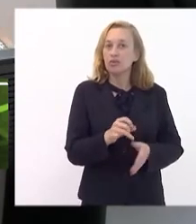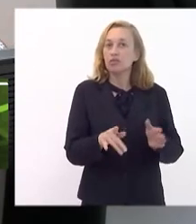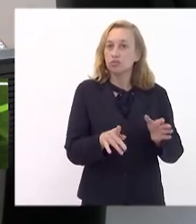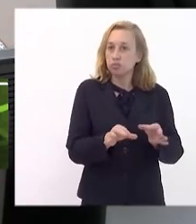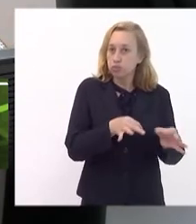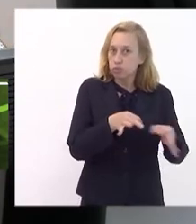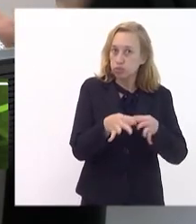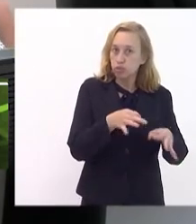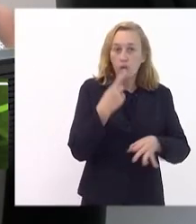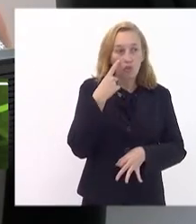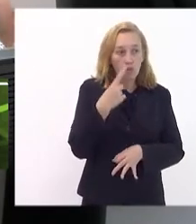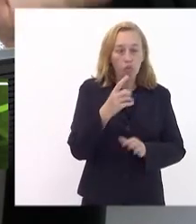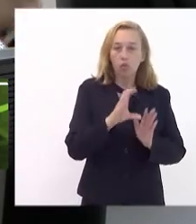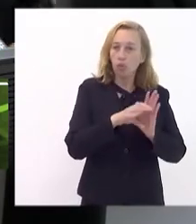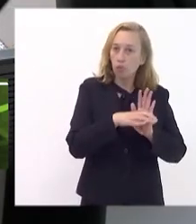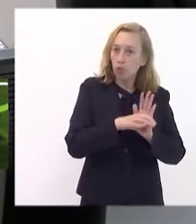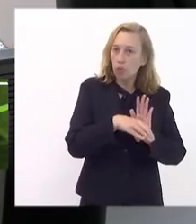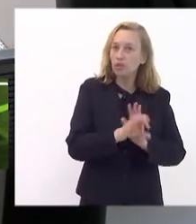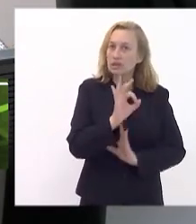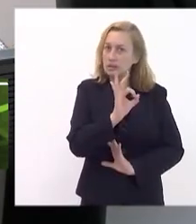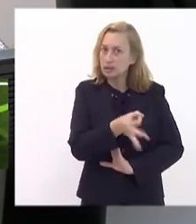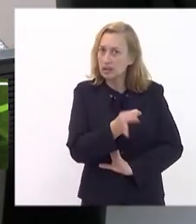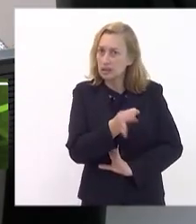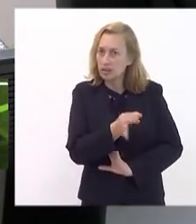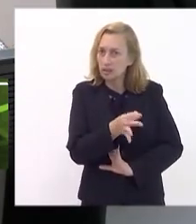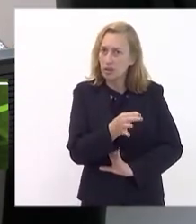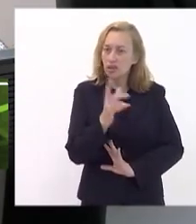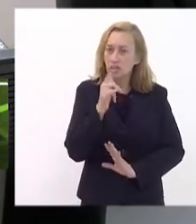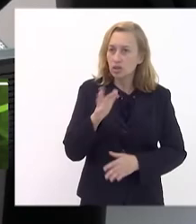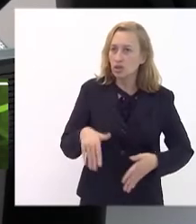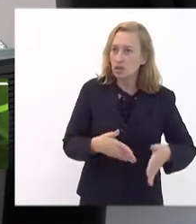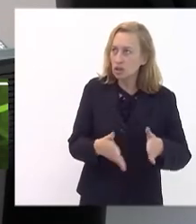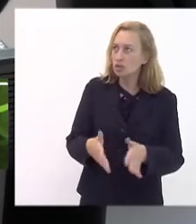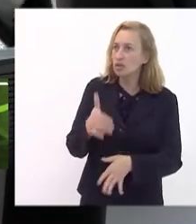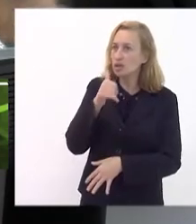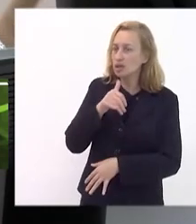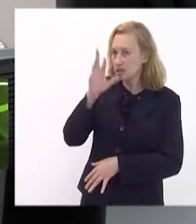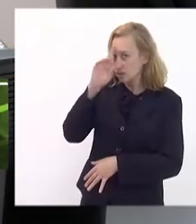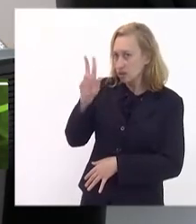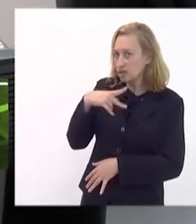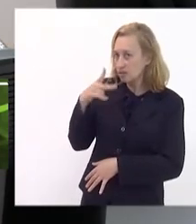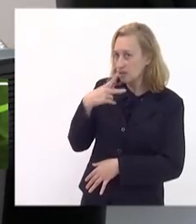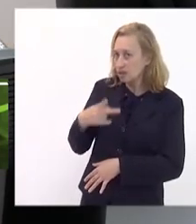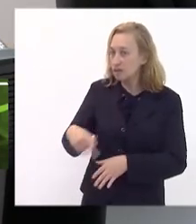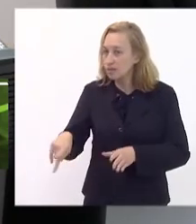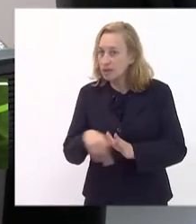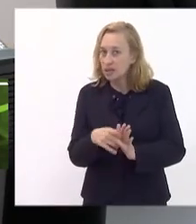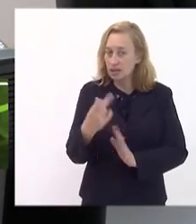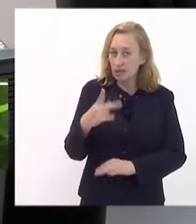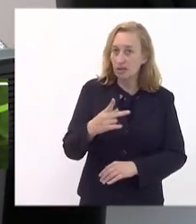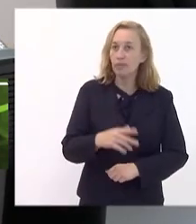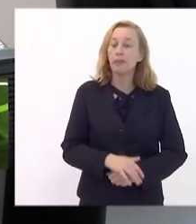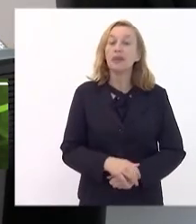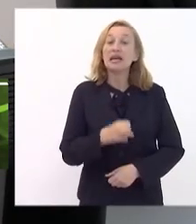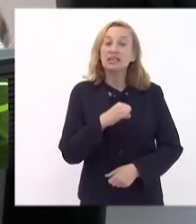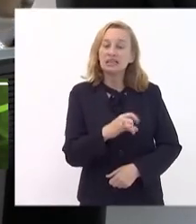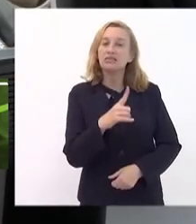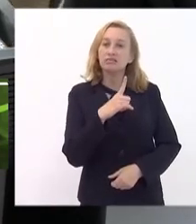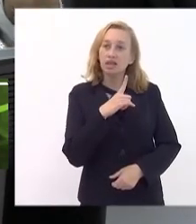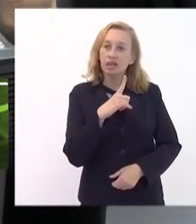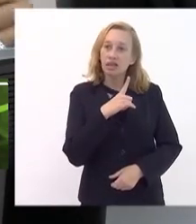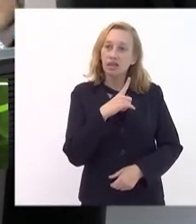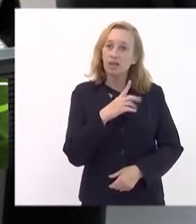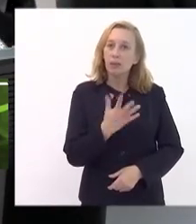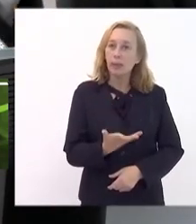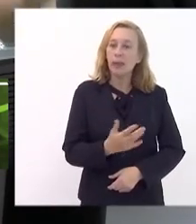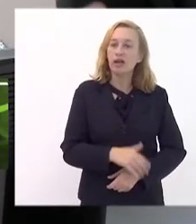projeto reviu o conceito, né? Porque exatamente esses riscos que a senhora está citando ali que fazem parte dele. Né? E se existe